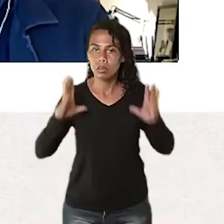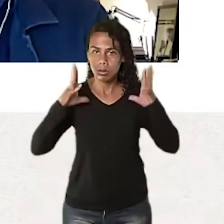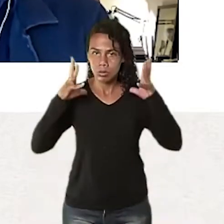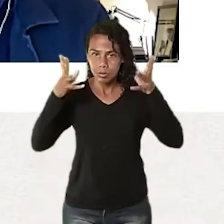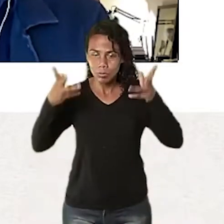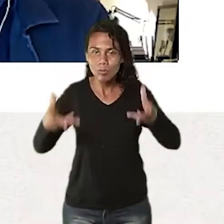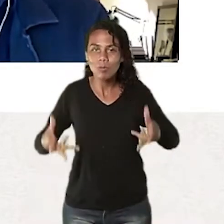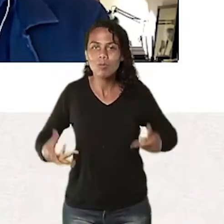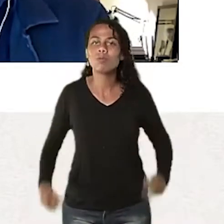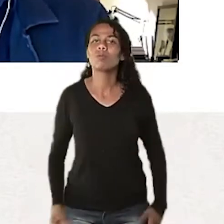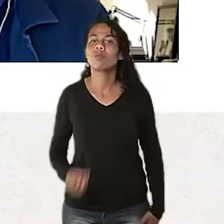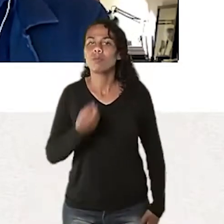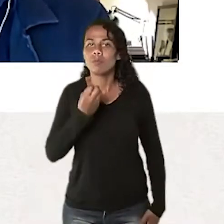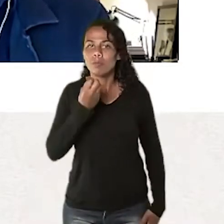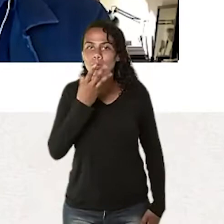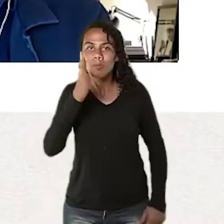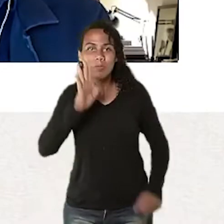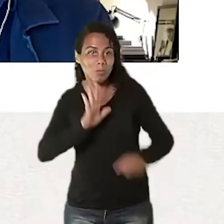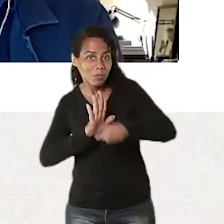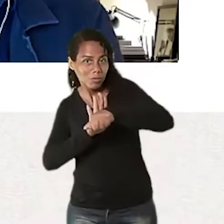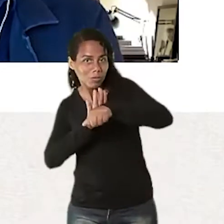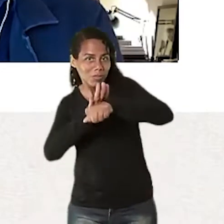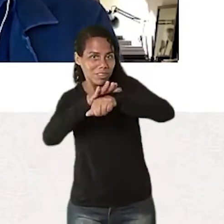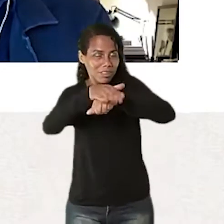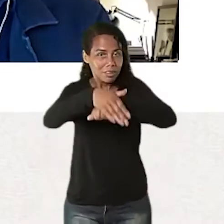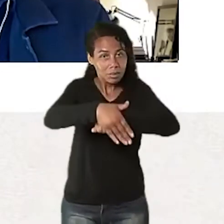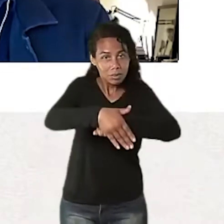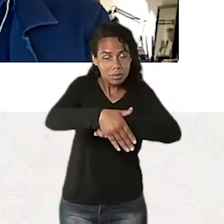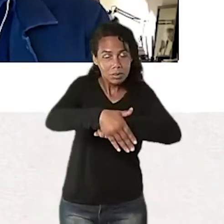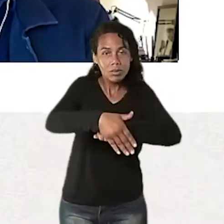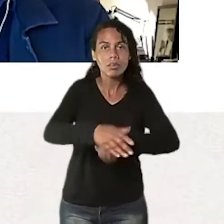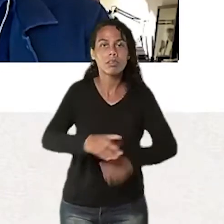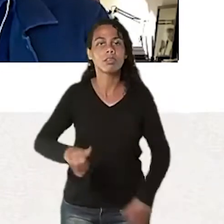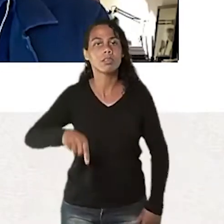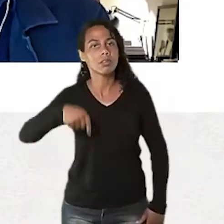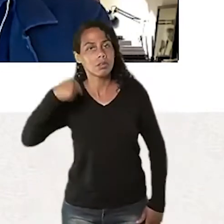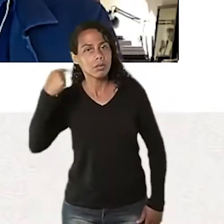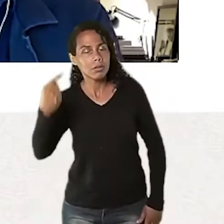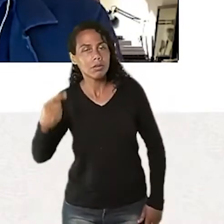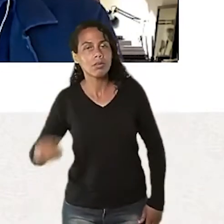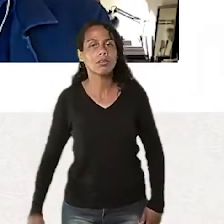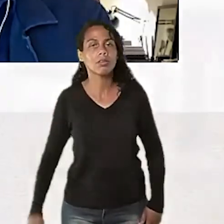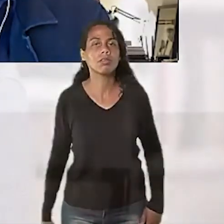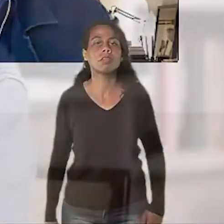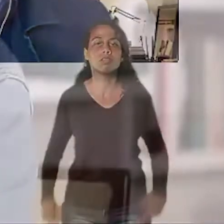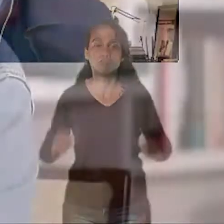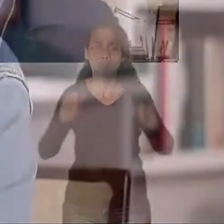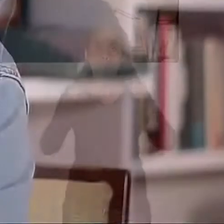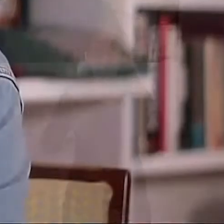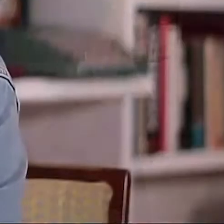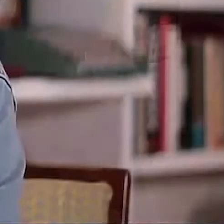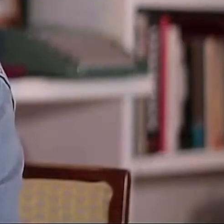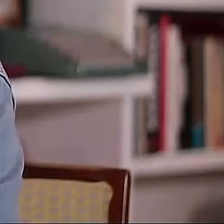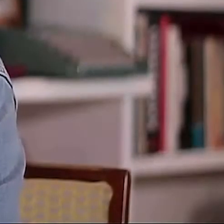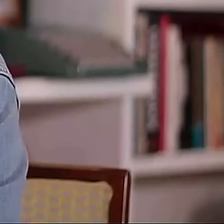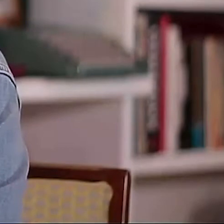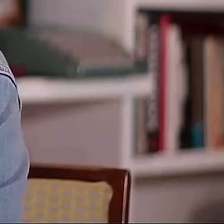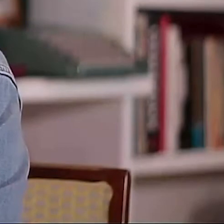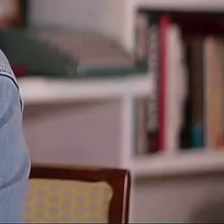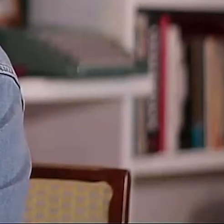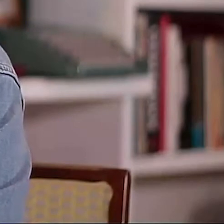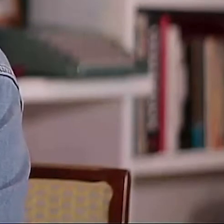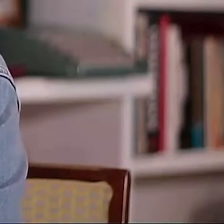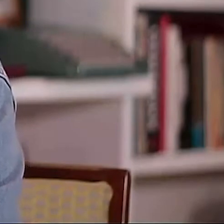muito bom dia, depende da hora que você estiver assistindo essa live, na hora que ela for ao ar. O escritor e apresentador